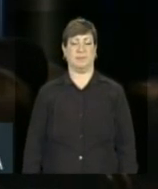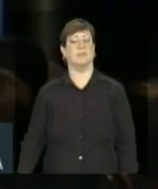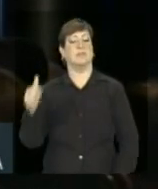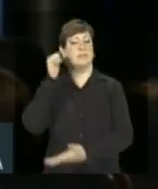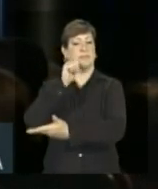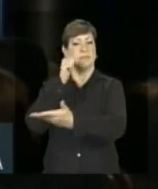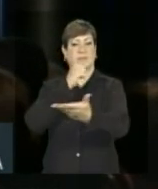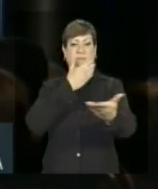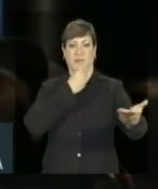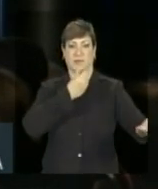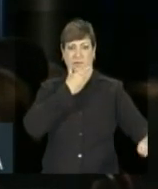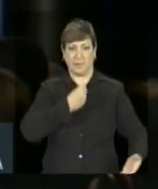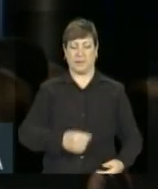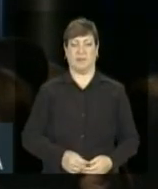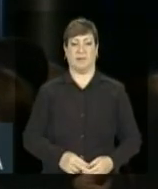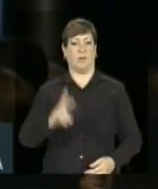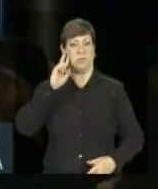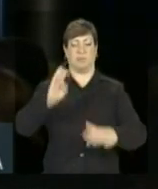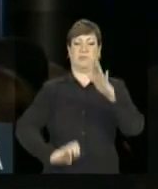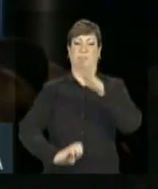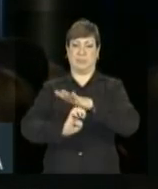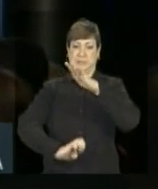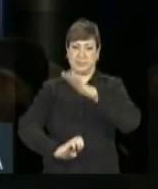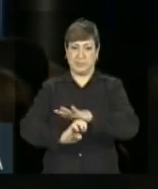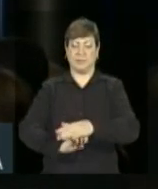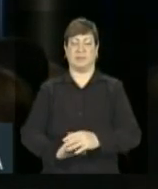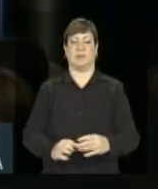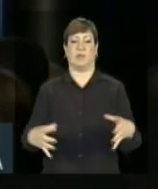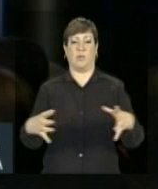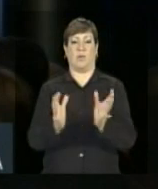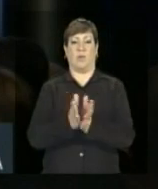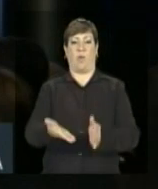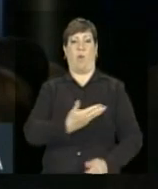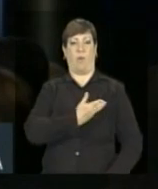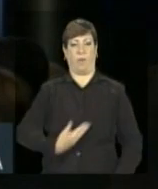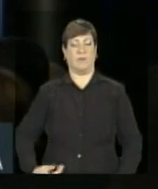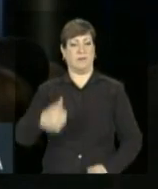Senhoras e senhores, empresários,